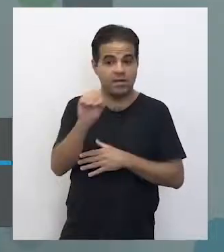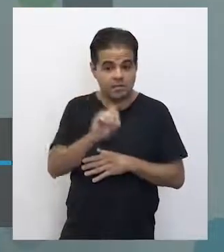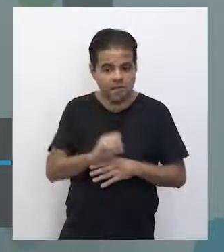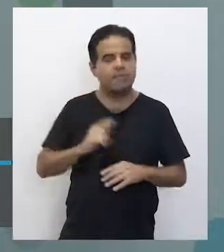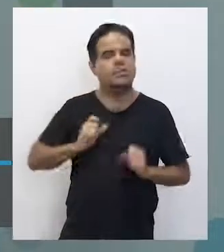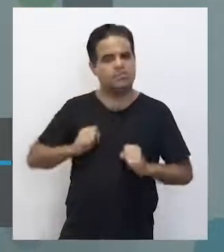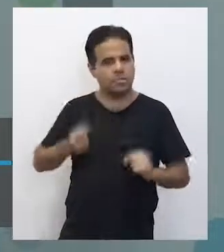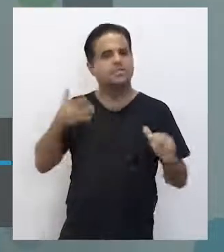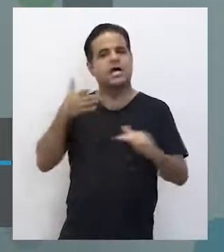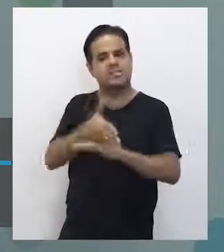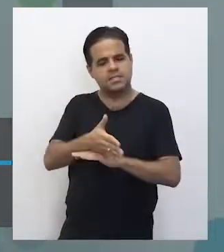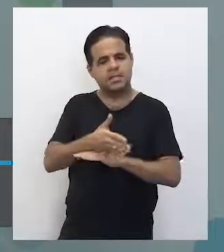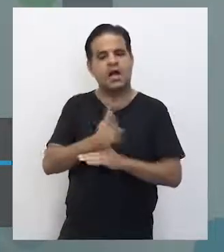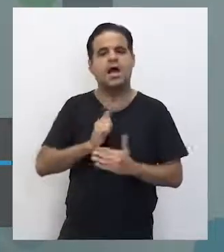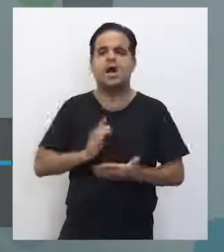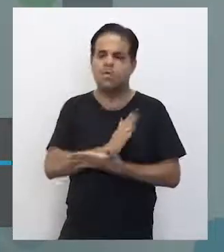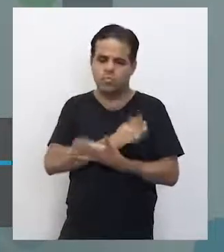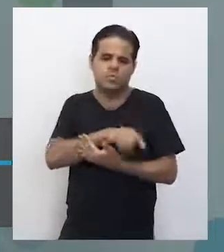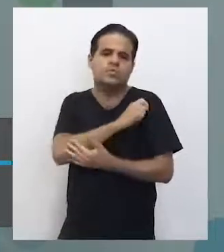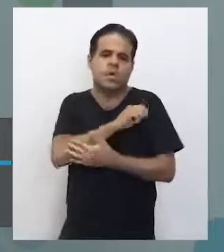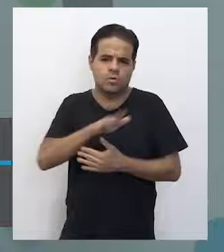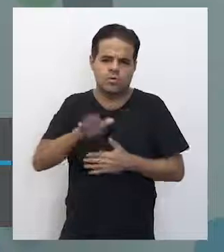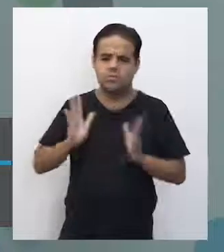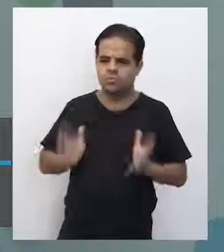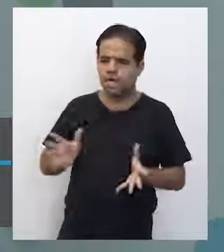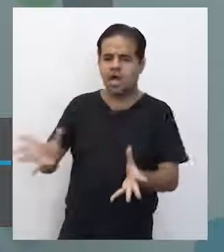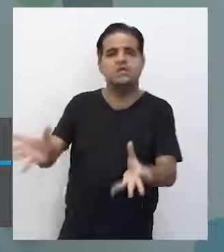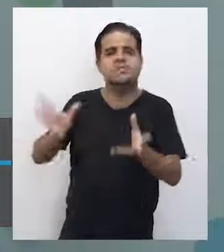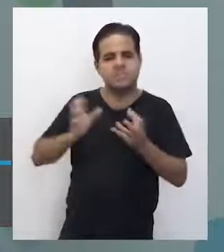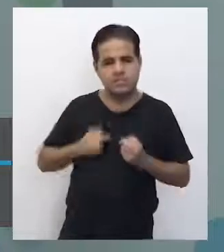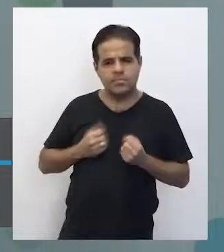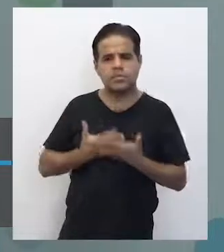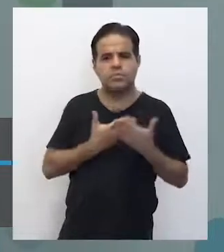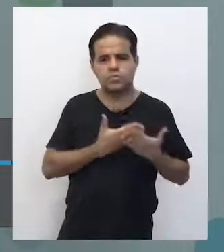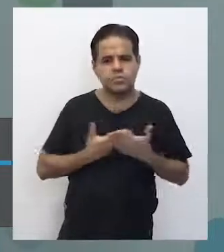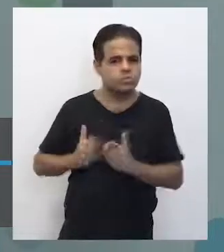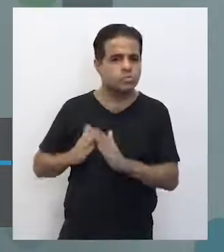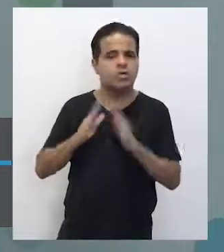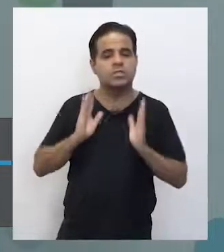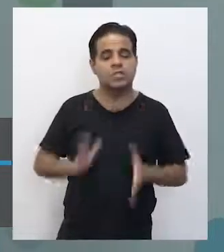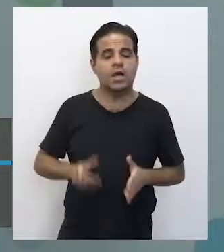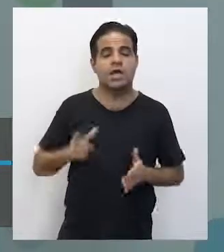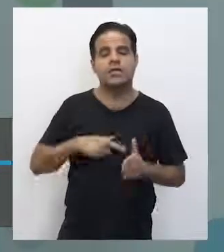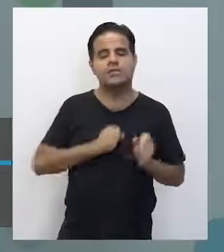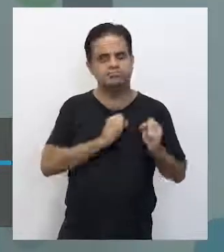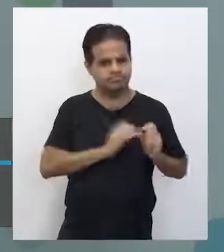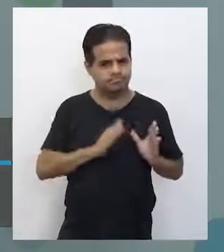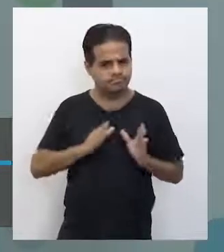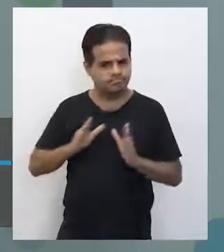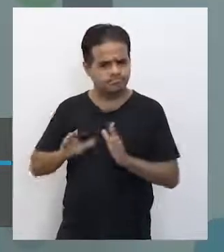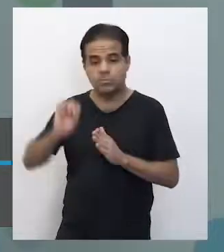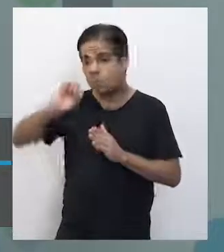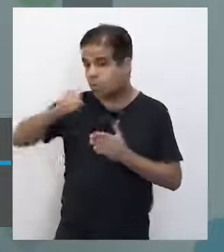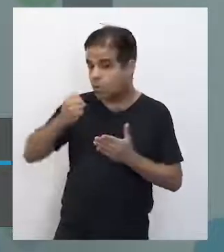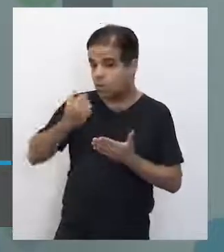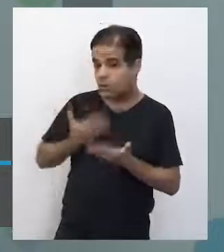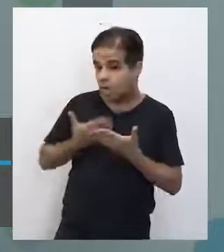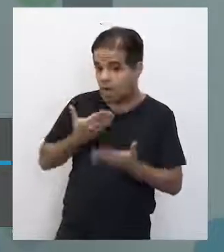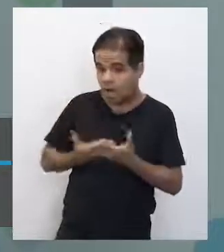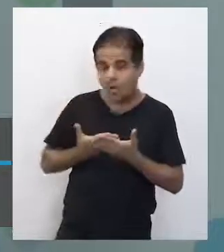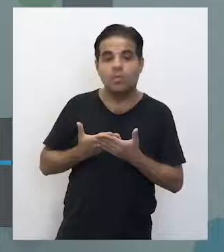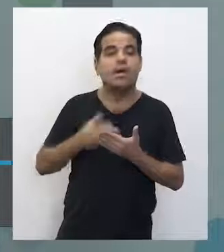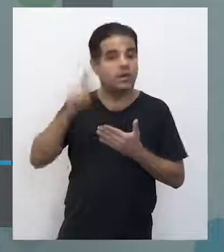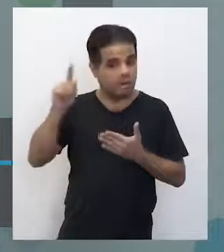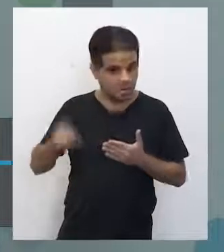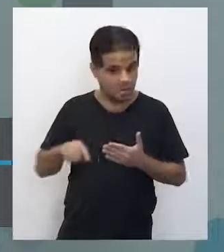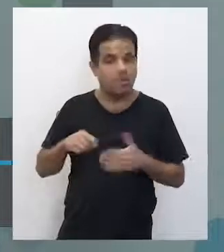podem acessar. Alguns alunos já receberam nas escolas também, e ele tem uma sequência de 8 aulas, que seriam as 8 aulas